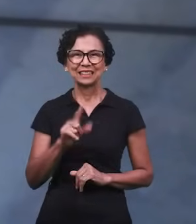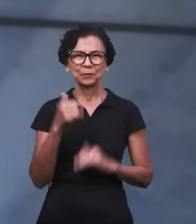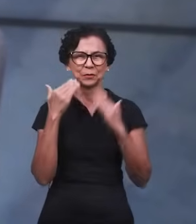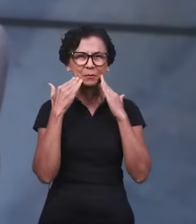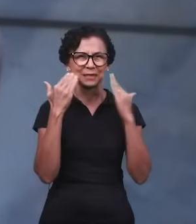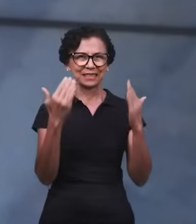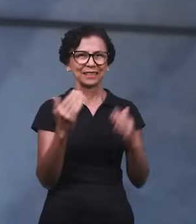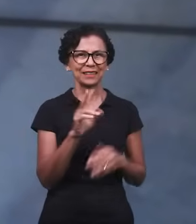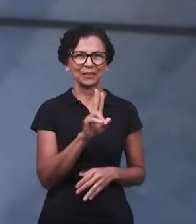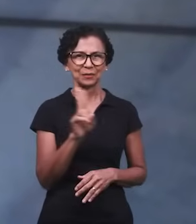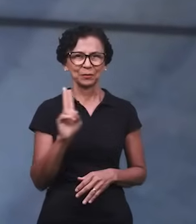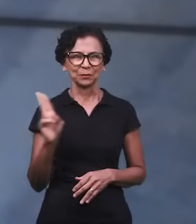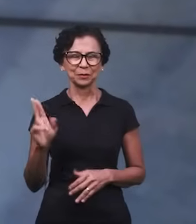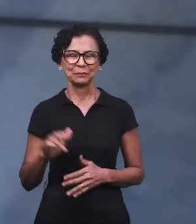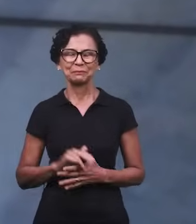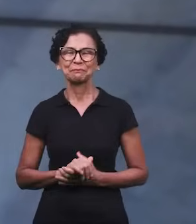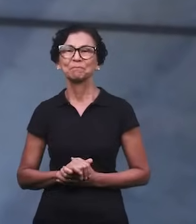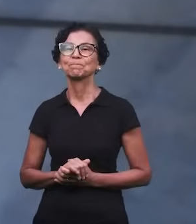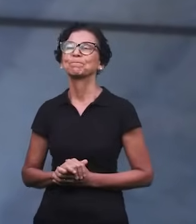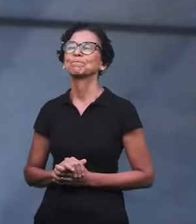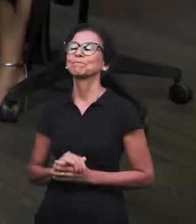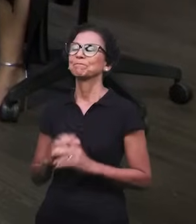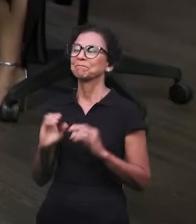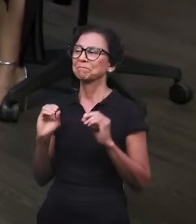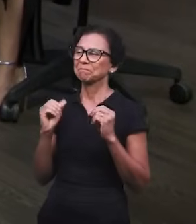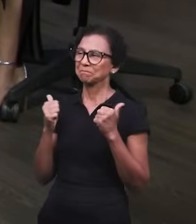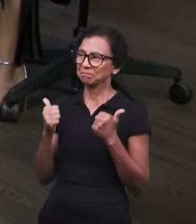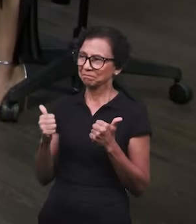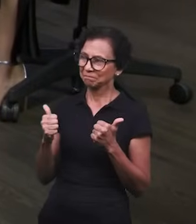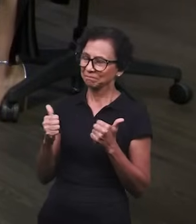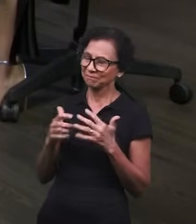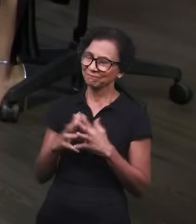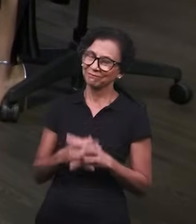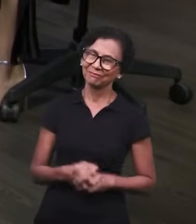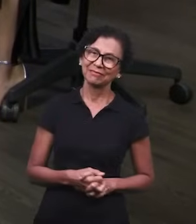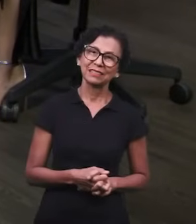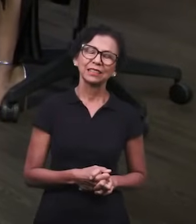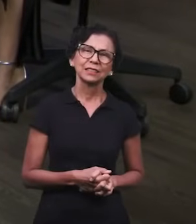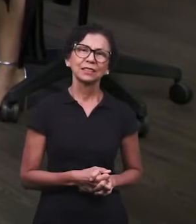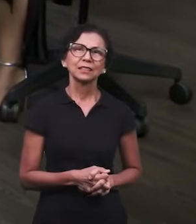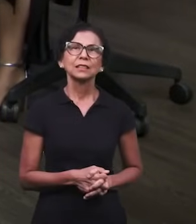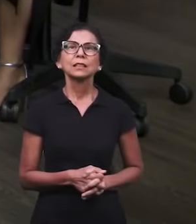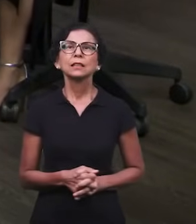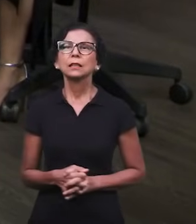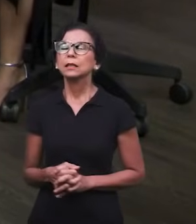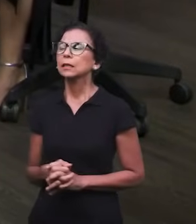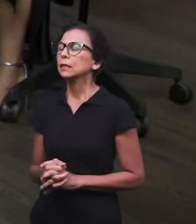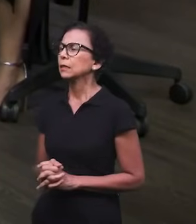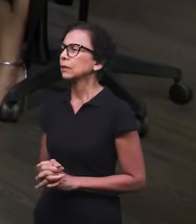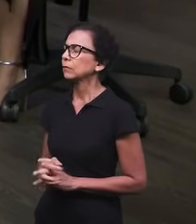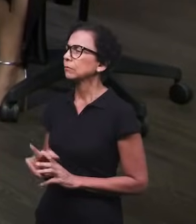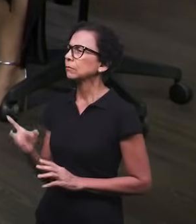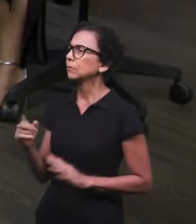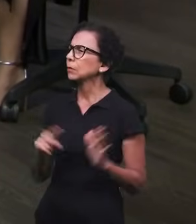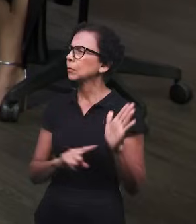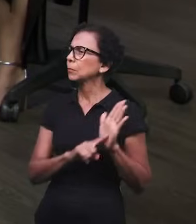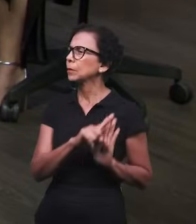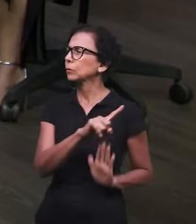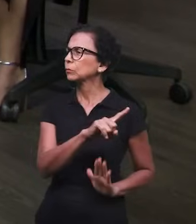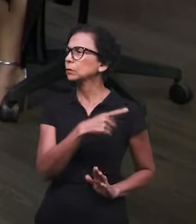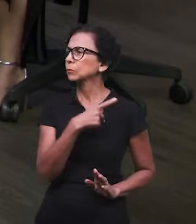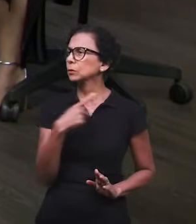você tem alguma pergunta a fazer ao pastor Adriano? Então, Pastor Adriano, primeiramente a pergunta, assim, dando uma